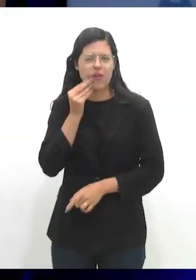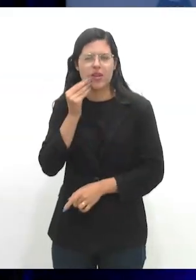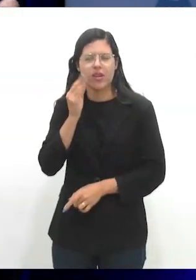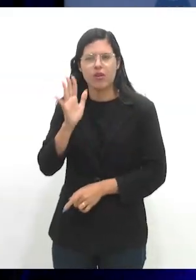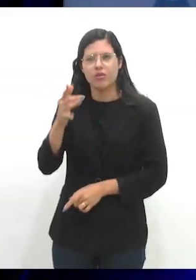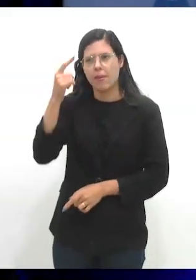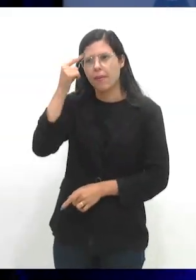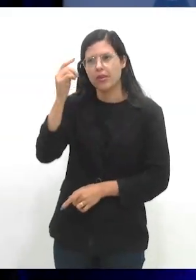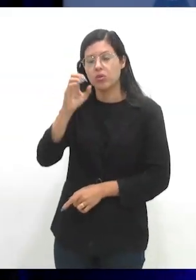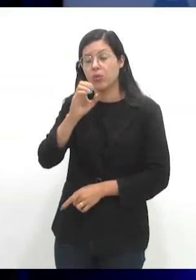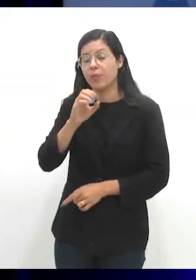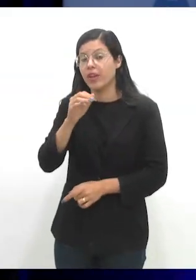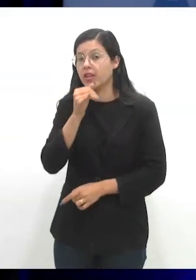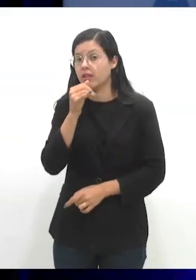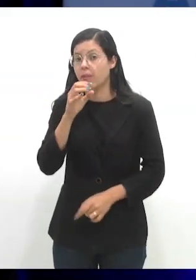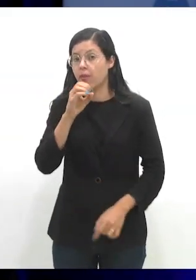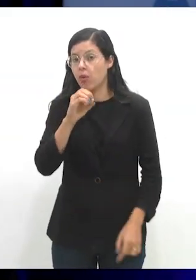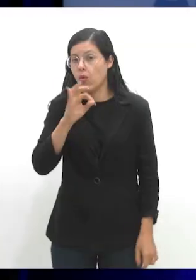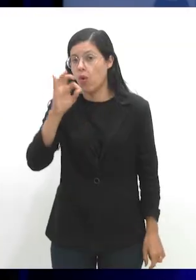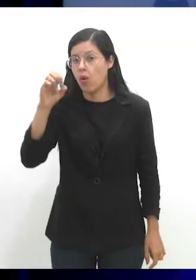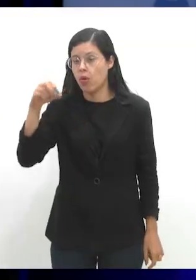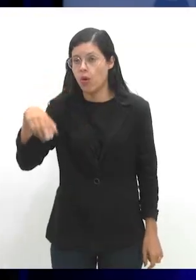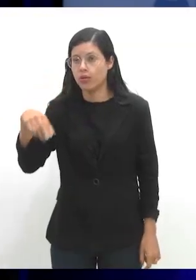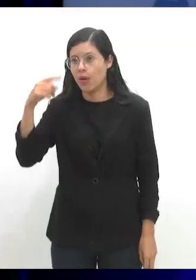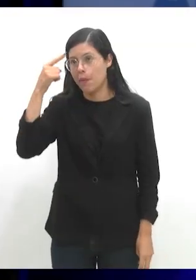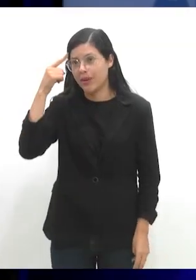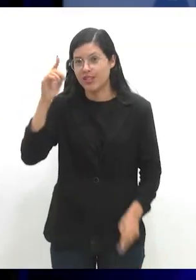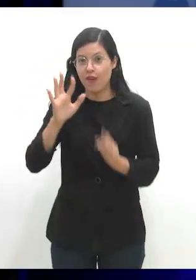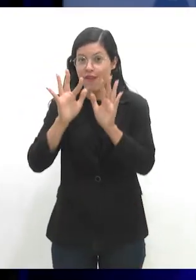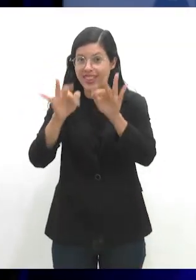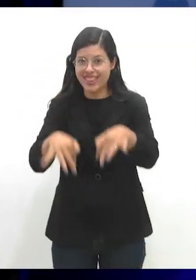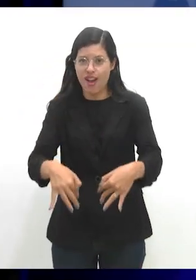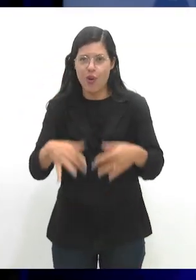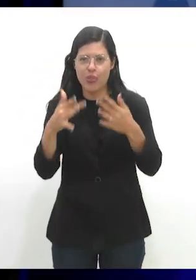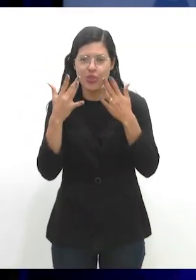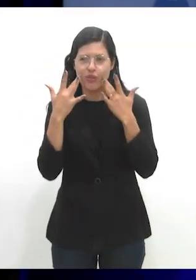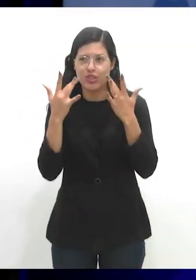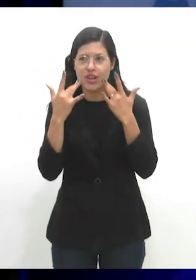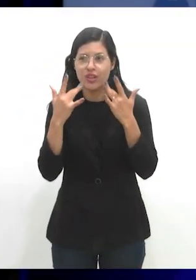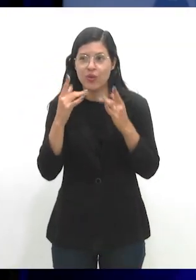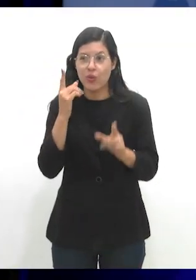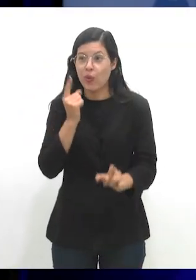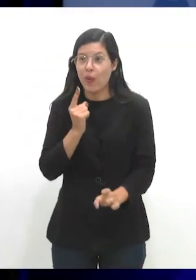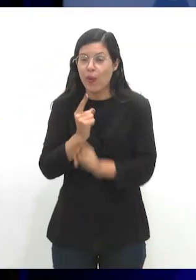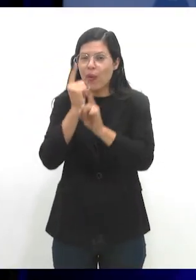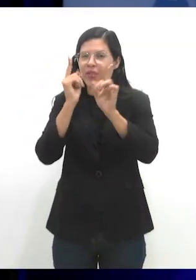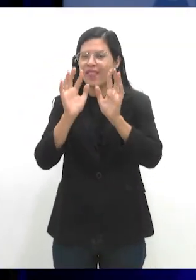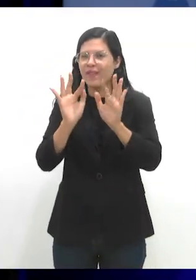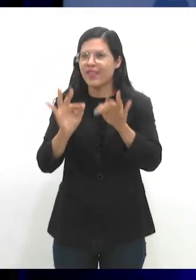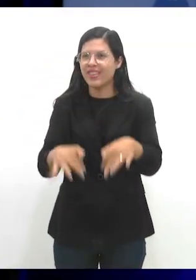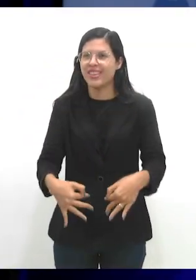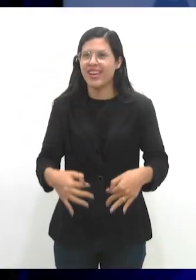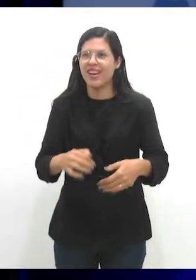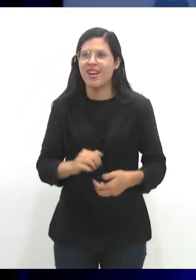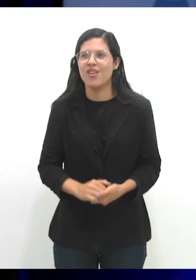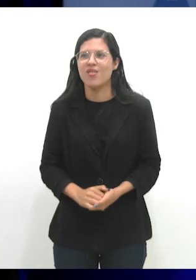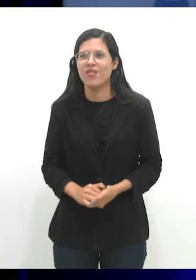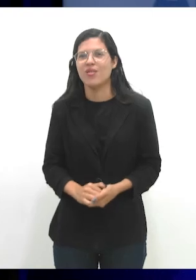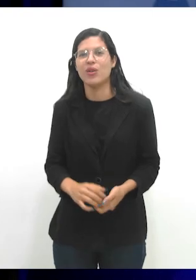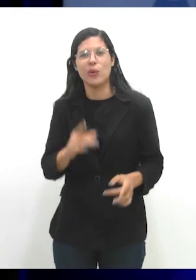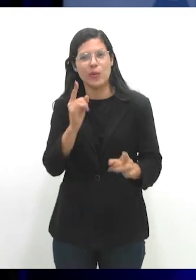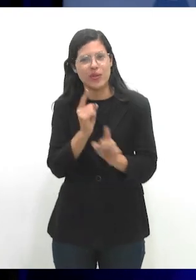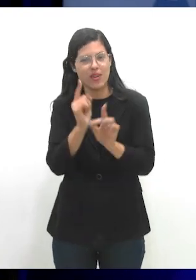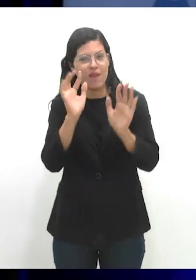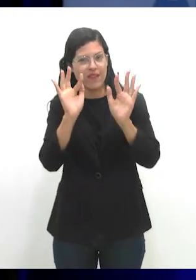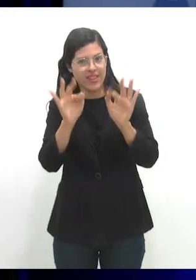Orton, por exemplo, eu pensei o final da peça. Quando eu encontrei o final, eu encontrei o final e o